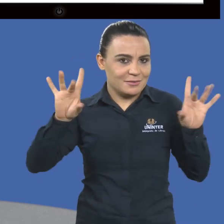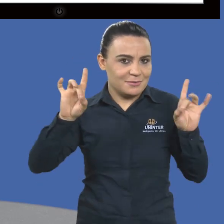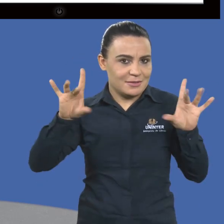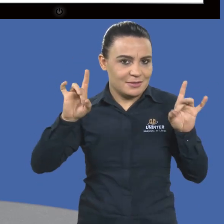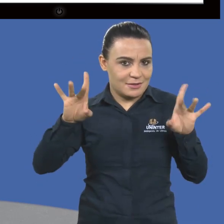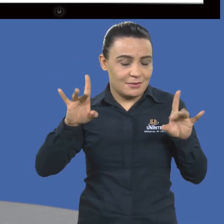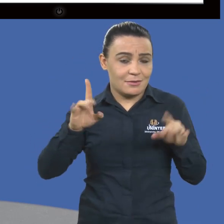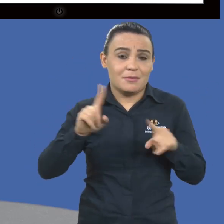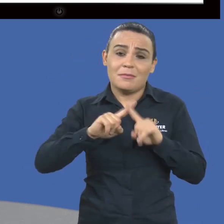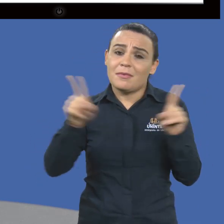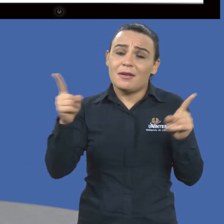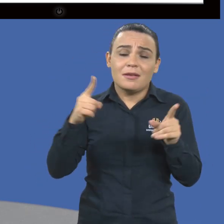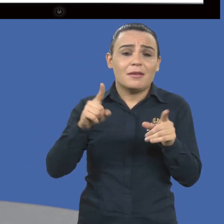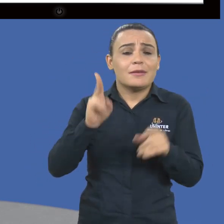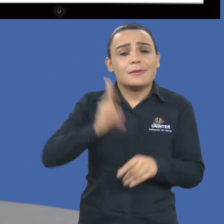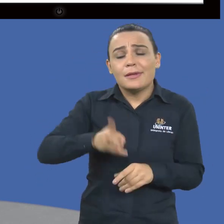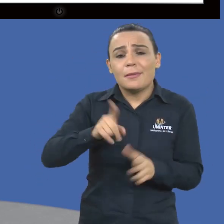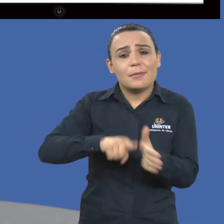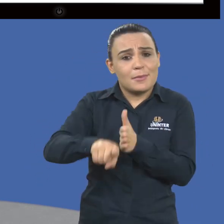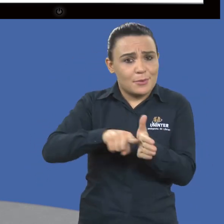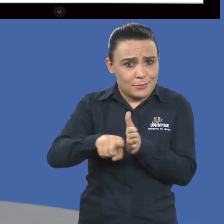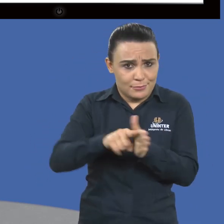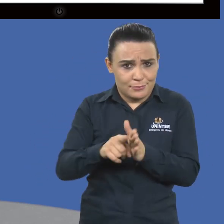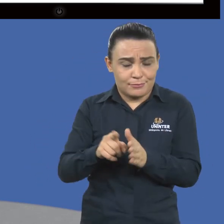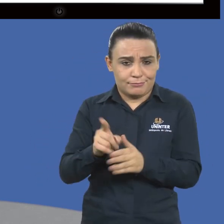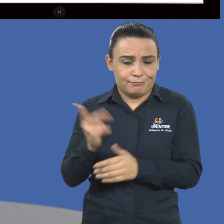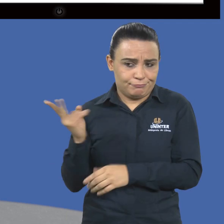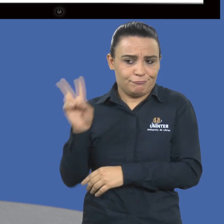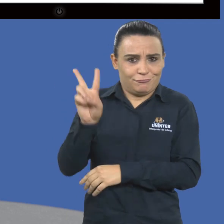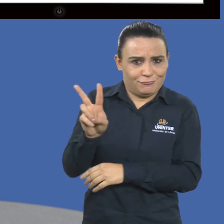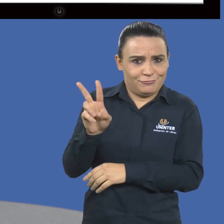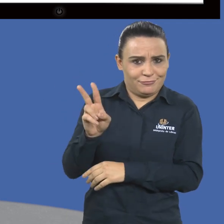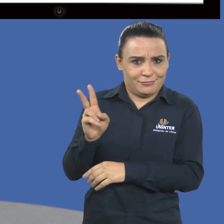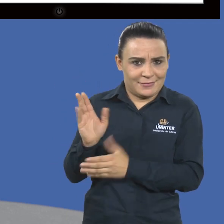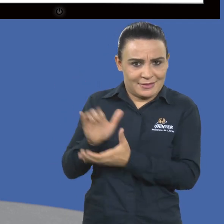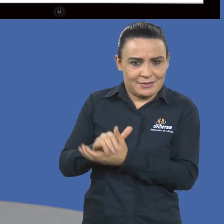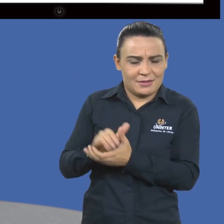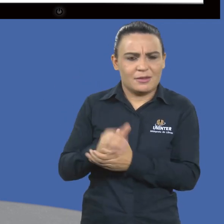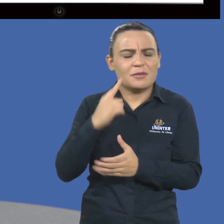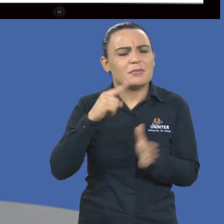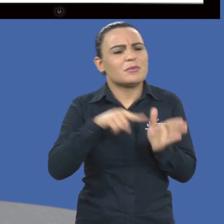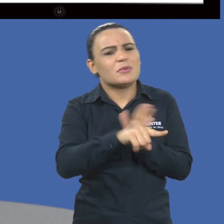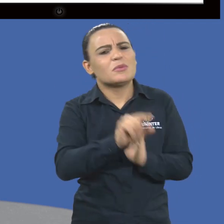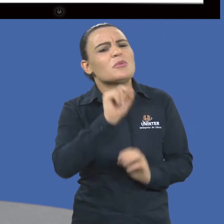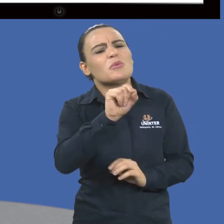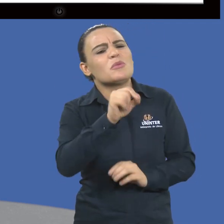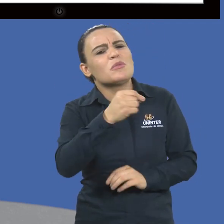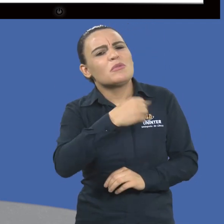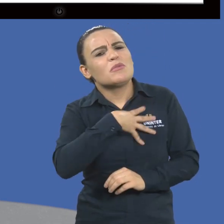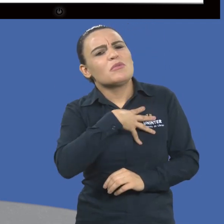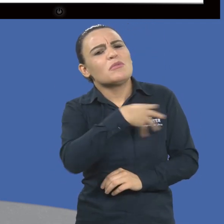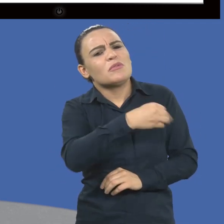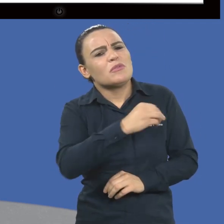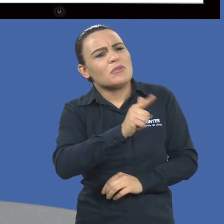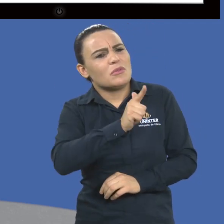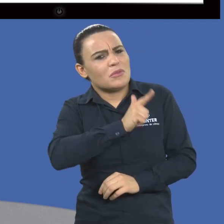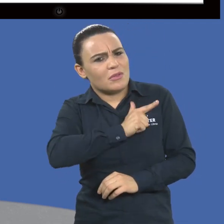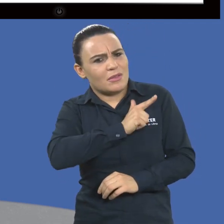de Down. Mas uma pergunta que os pais fazem é: o que nosso filho